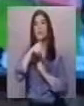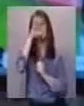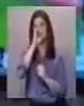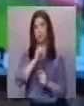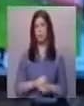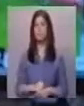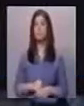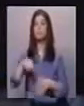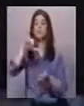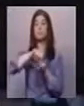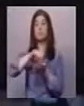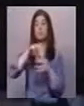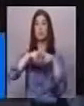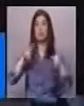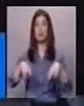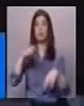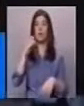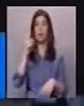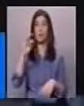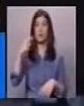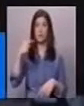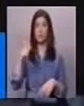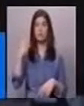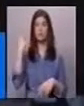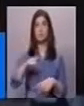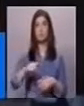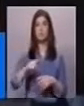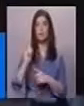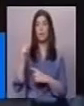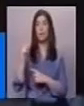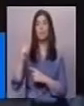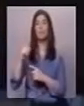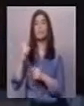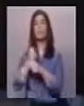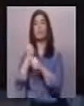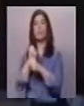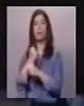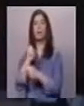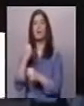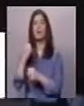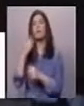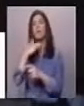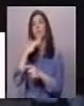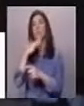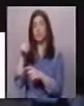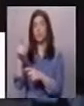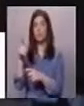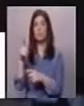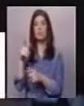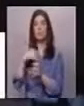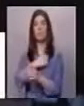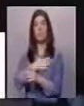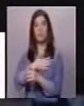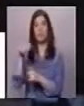O Centro Hospitalar do Oeste tem centenas de subcontratados em empresas de trabalho temporário. No Hospital das Caldas da Rainha, por exemplo, há